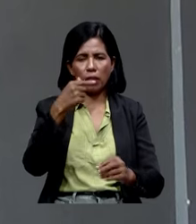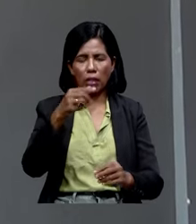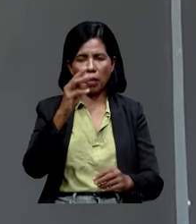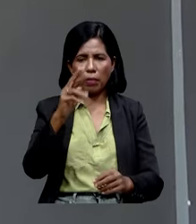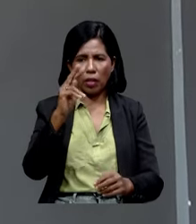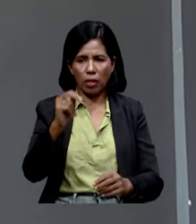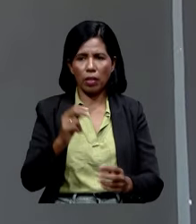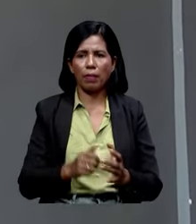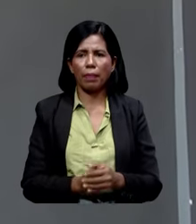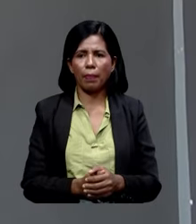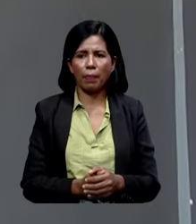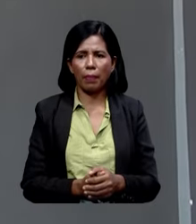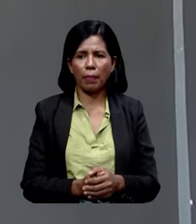ne